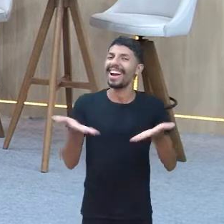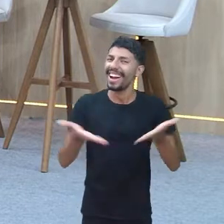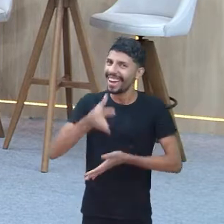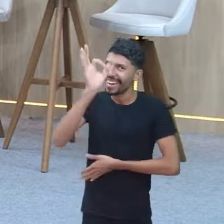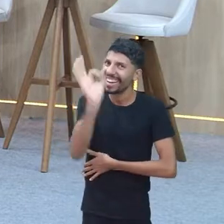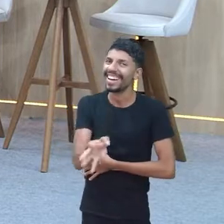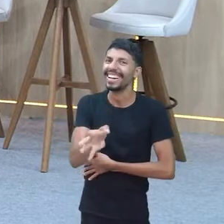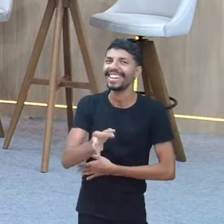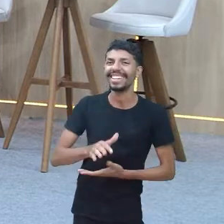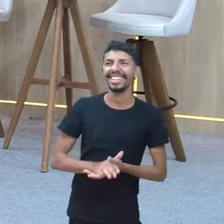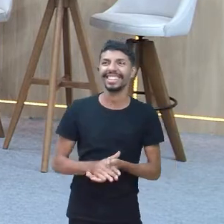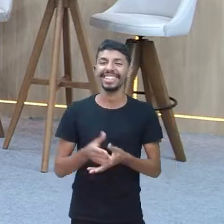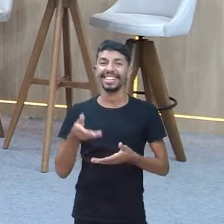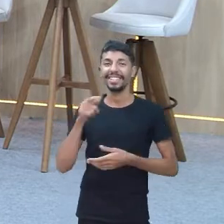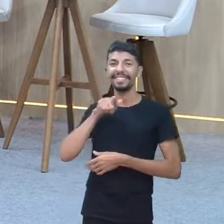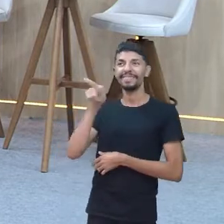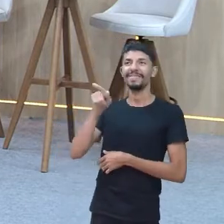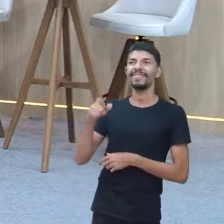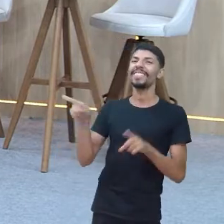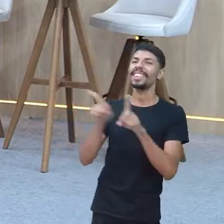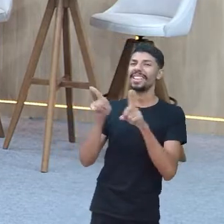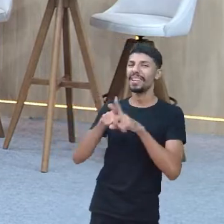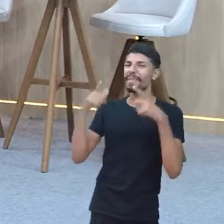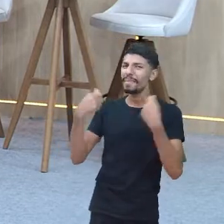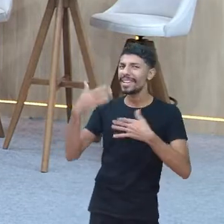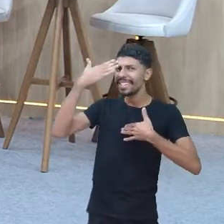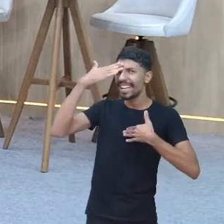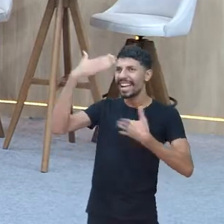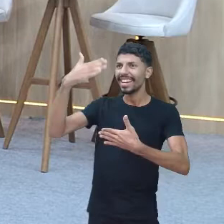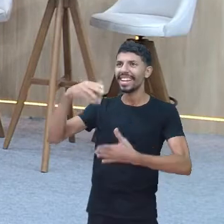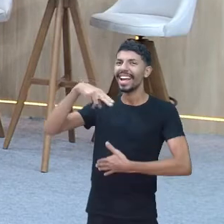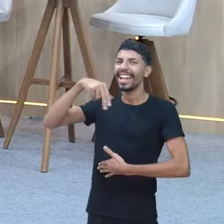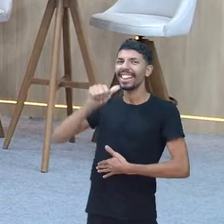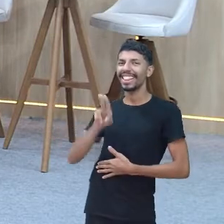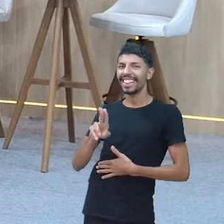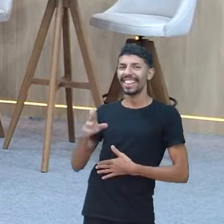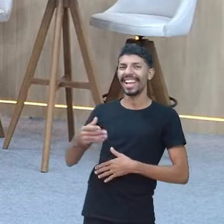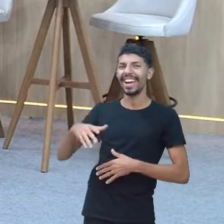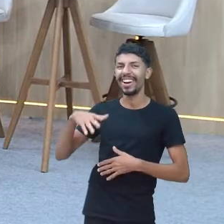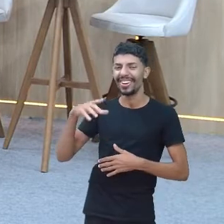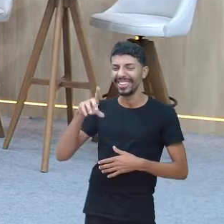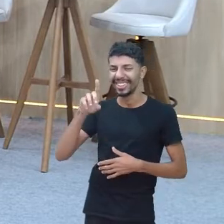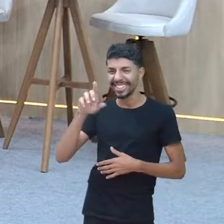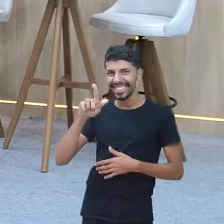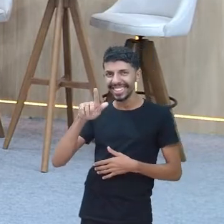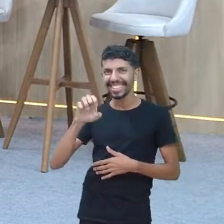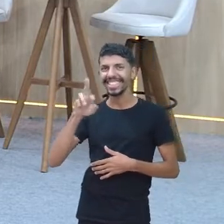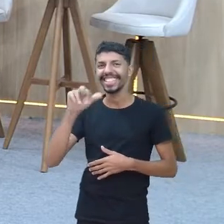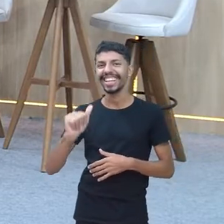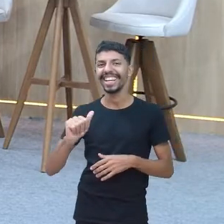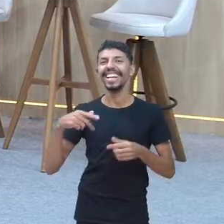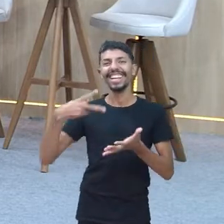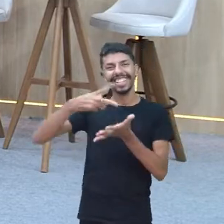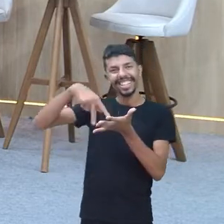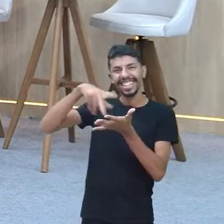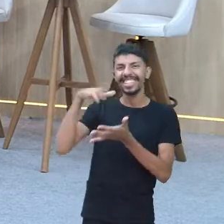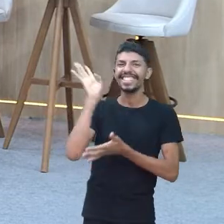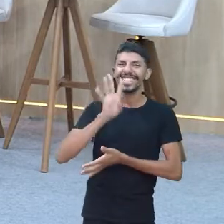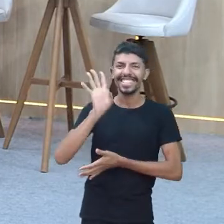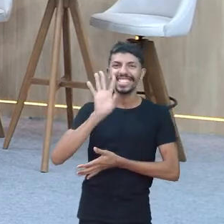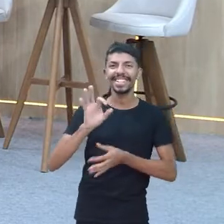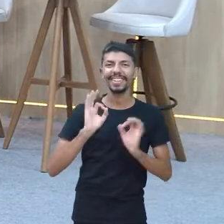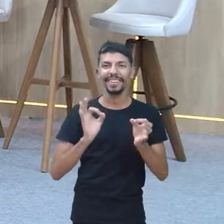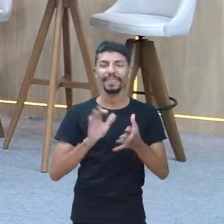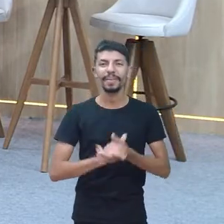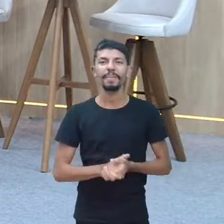Agora foi. Esse aqui, ó, também tem que agradecer ao Naldo Gera, né? Que fez essa dancinha massa. Bom,